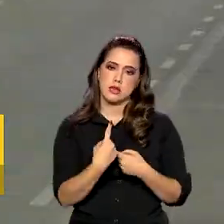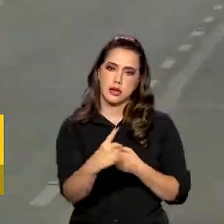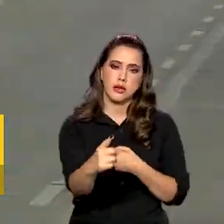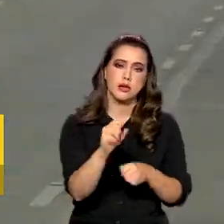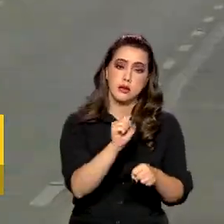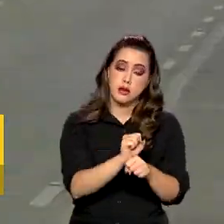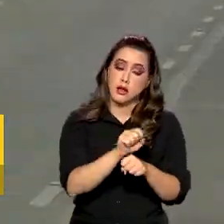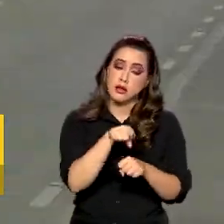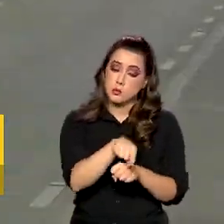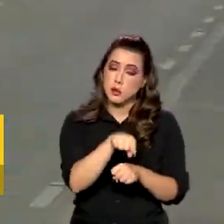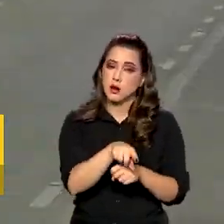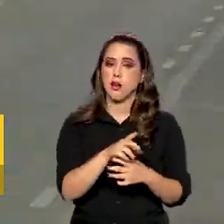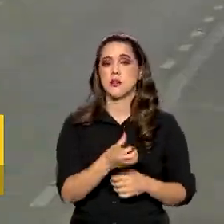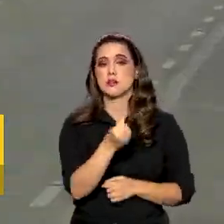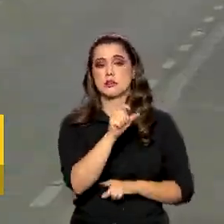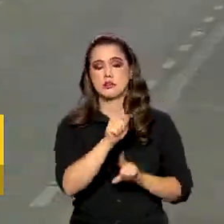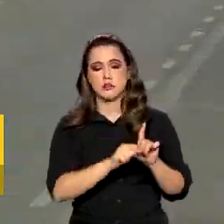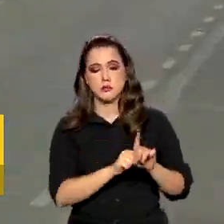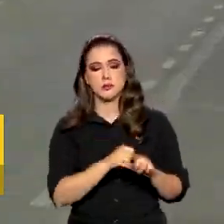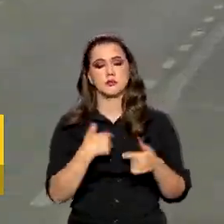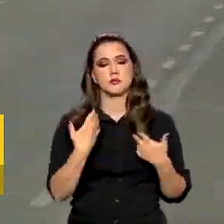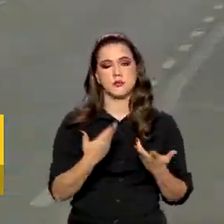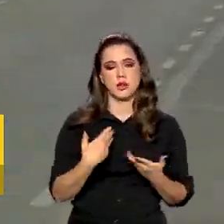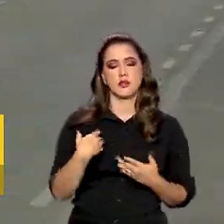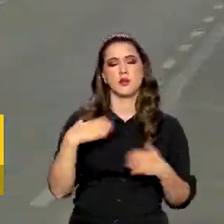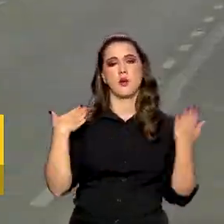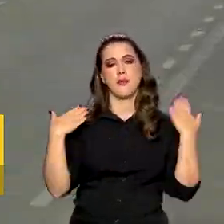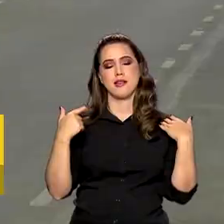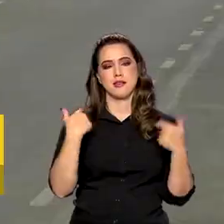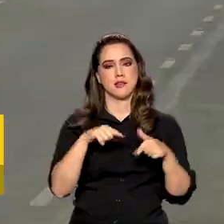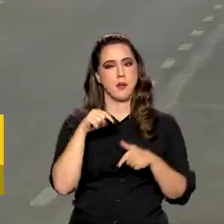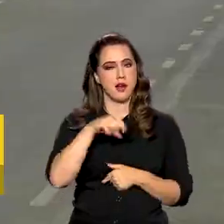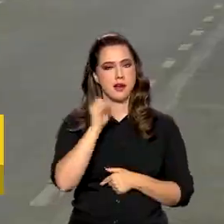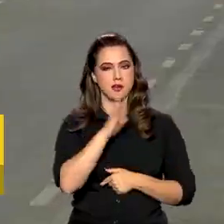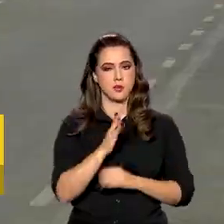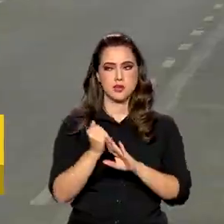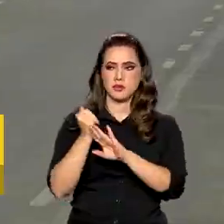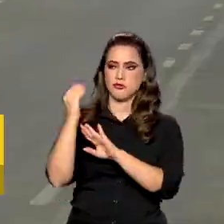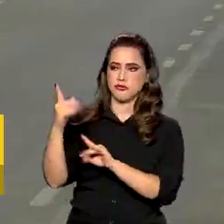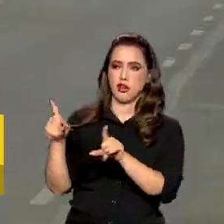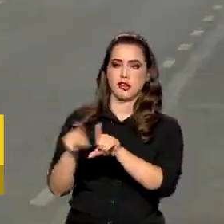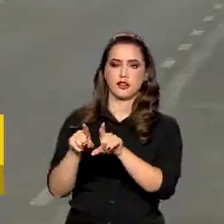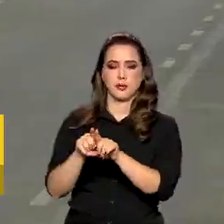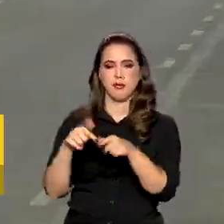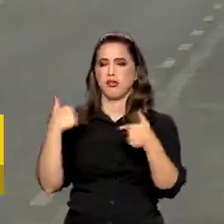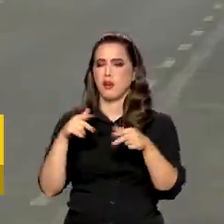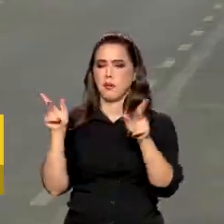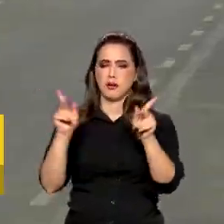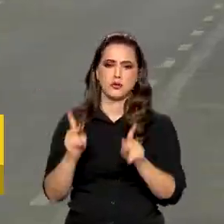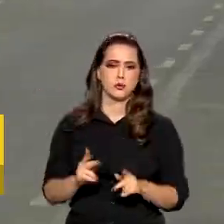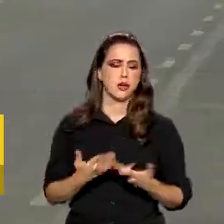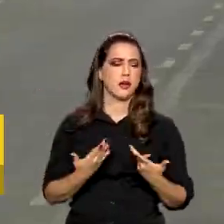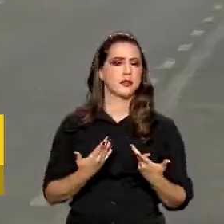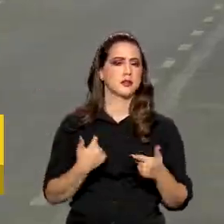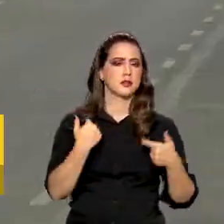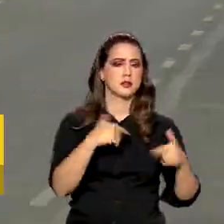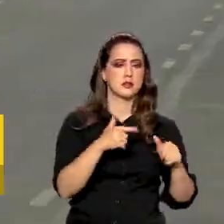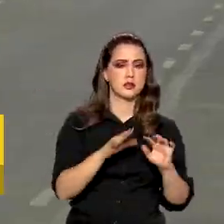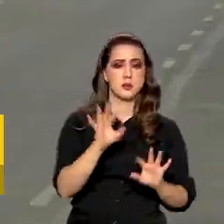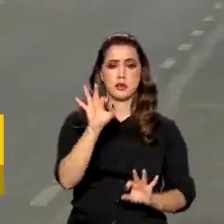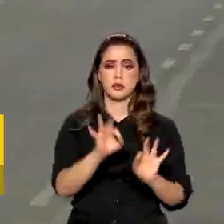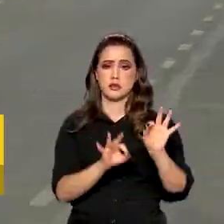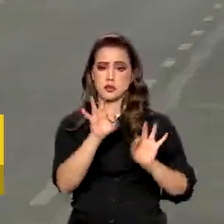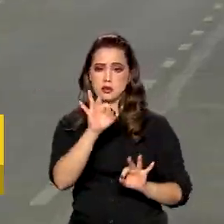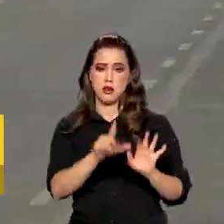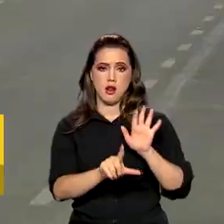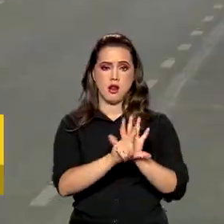territórios internos, no Brasil, no exterior, em missões de paz, em missões de garantia da lei e da